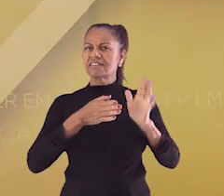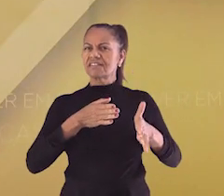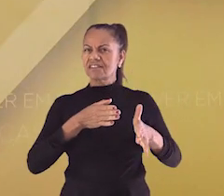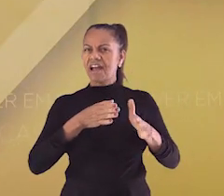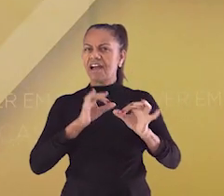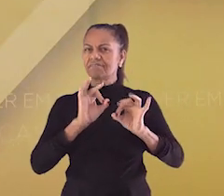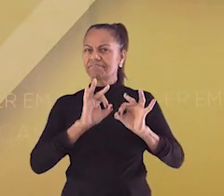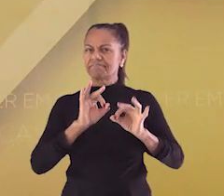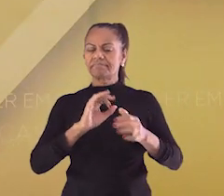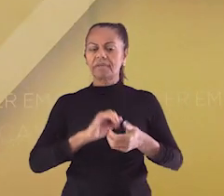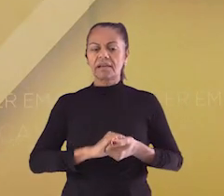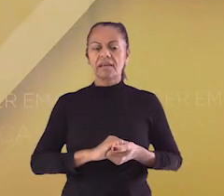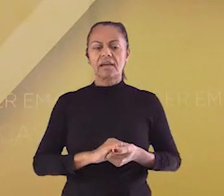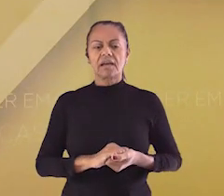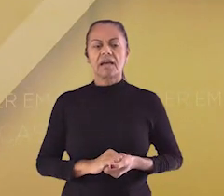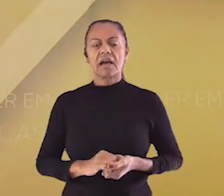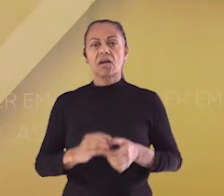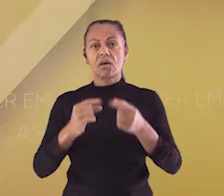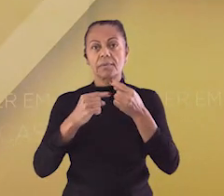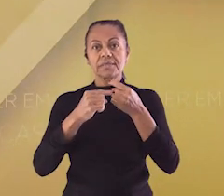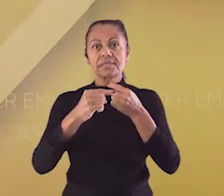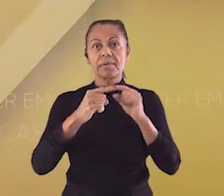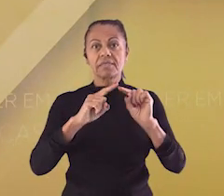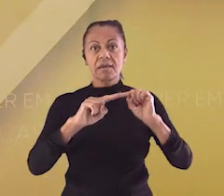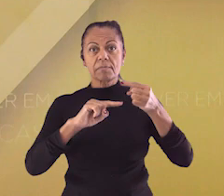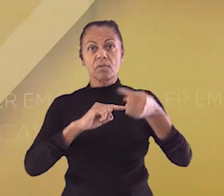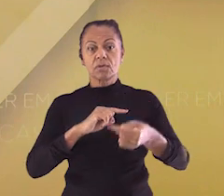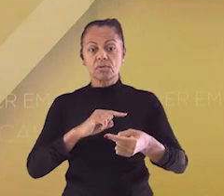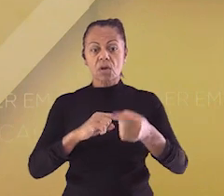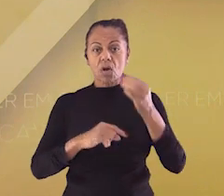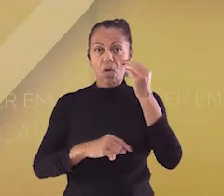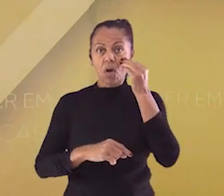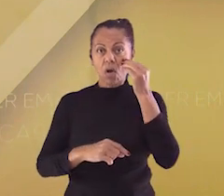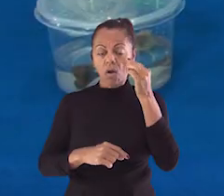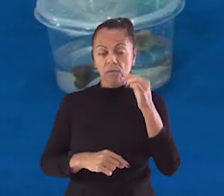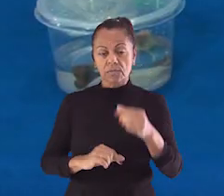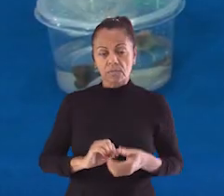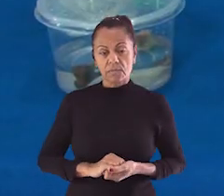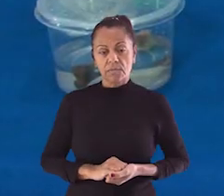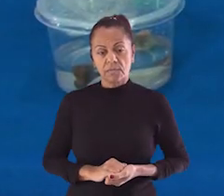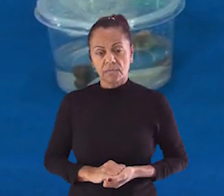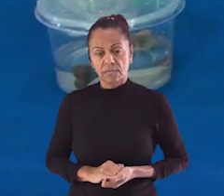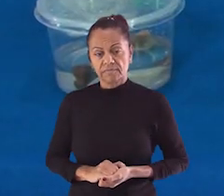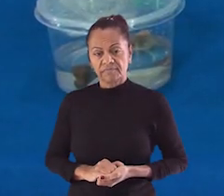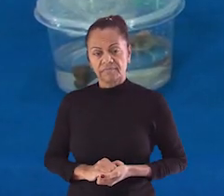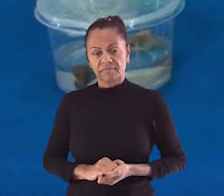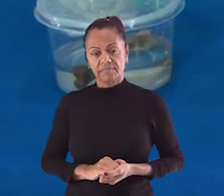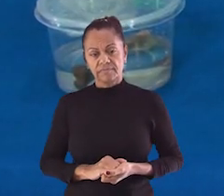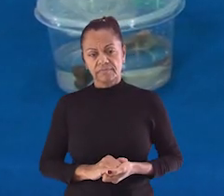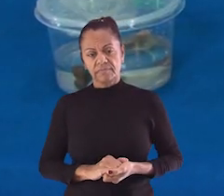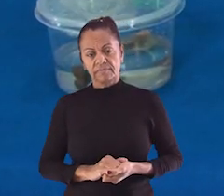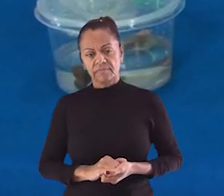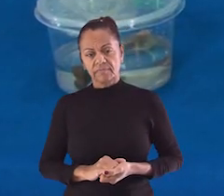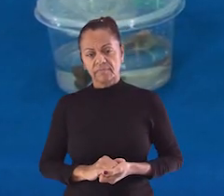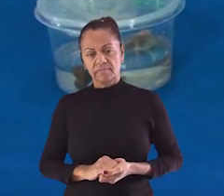Eu já tenho o resultado do experimento uma semana depois. Vamos ver como fica.